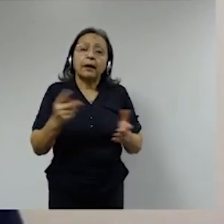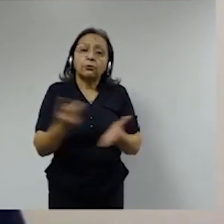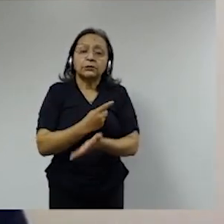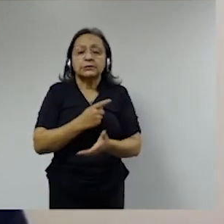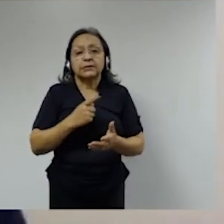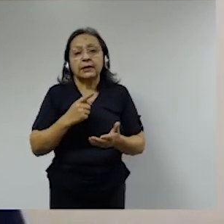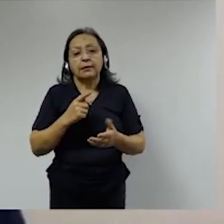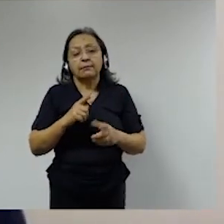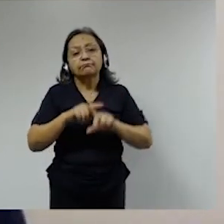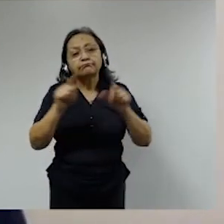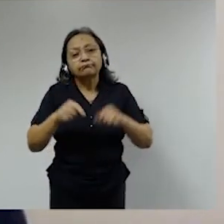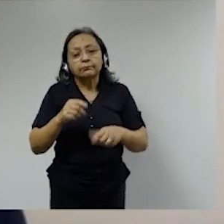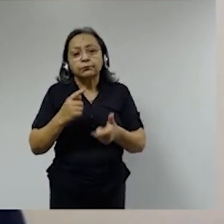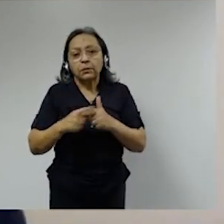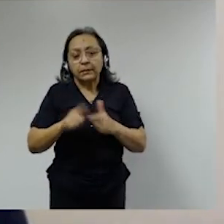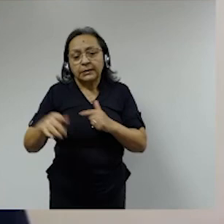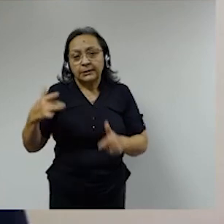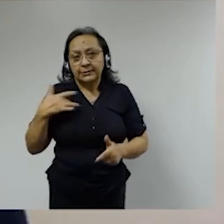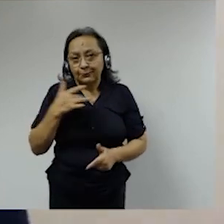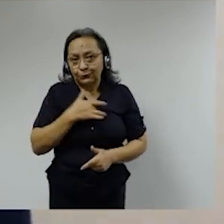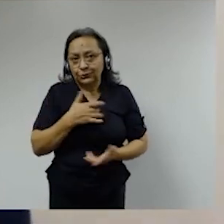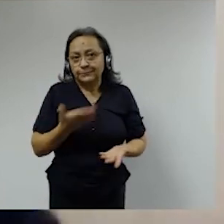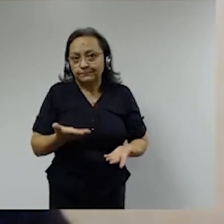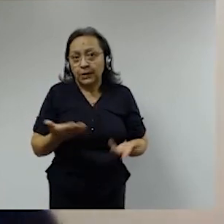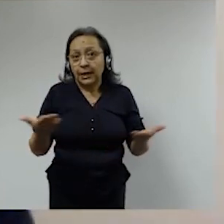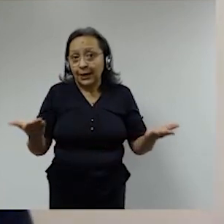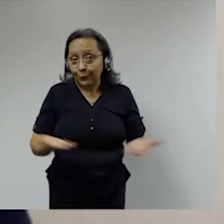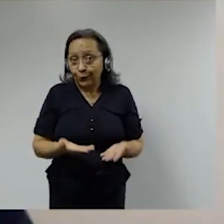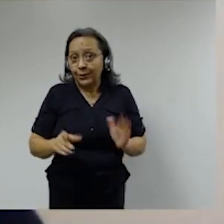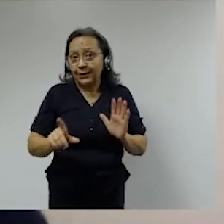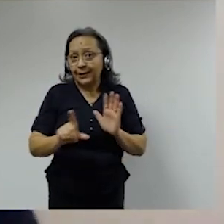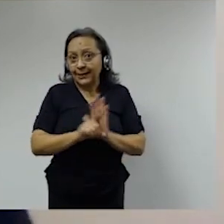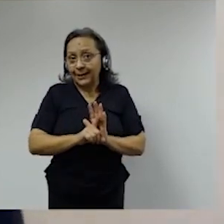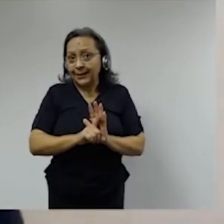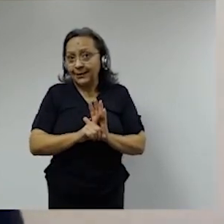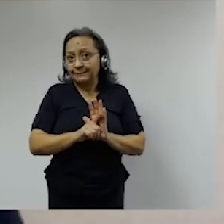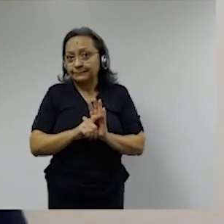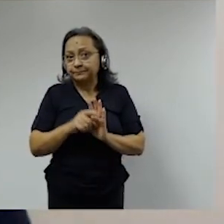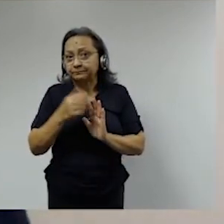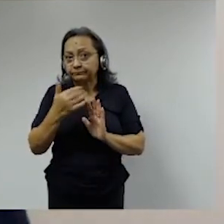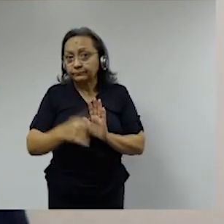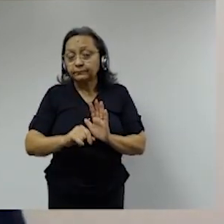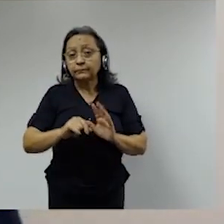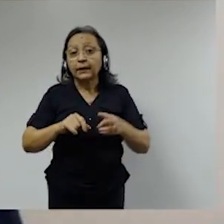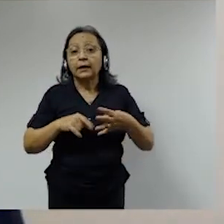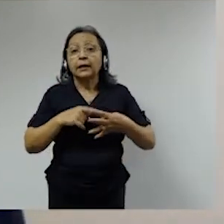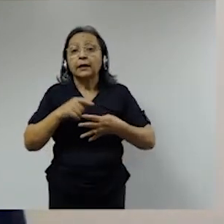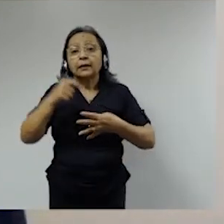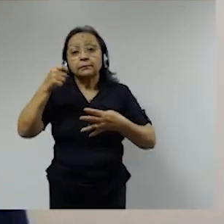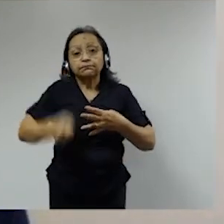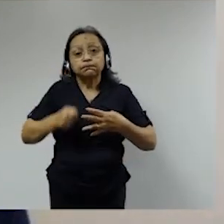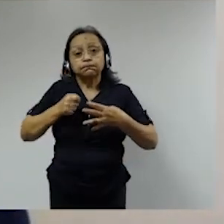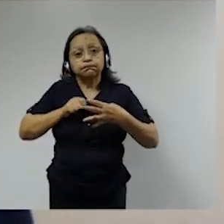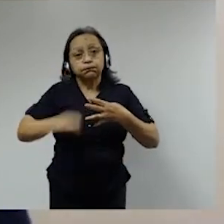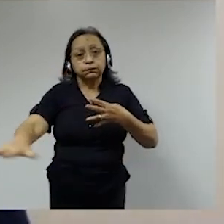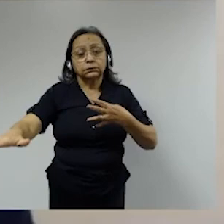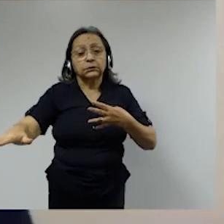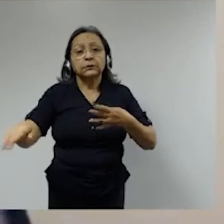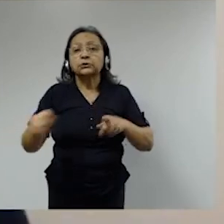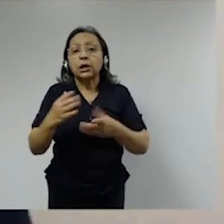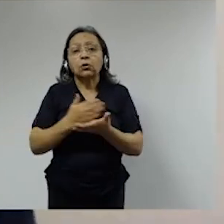semelhante. É o que estão chamando agora, a doutrina chama, e a jurisprudência já começa a chamar também,